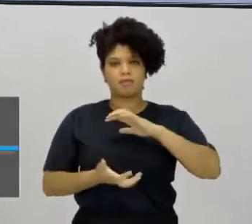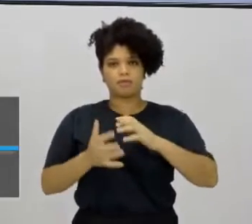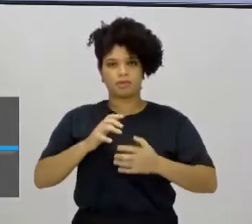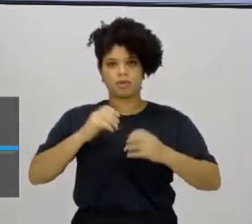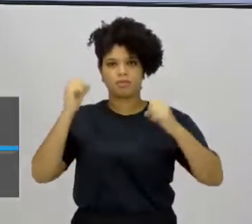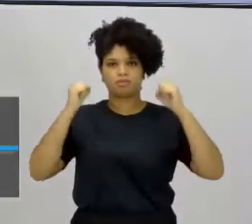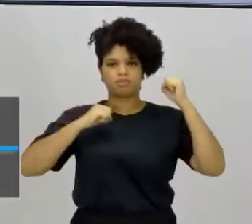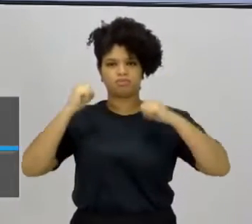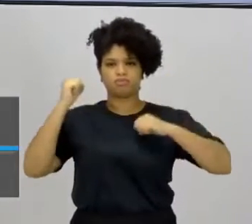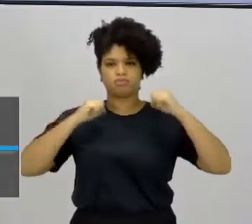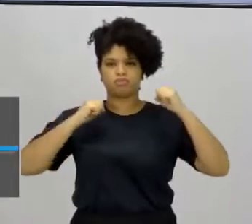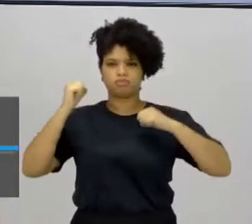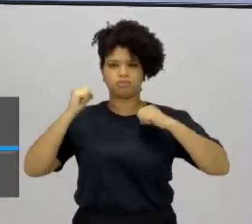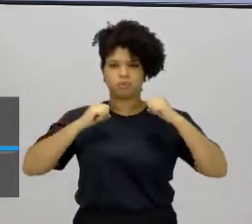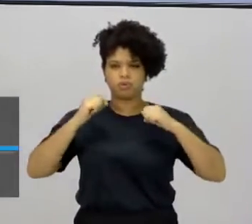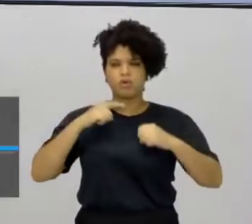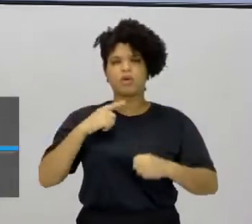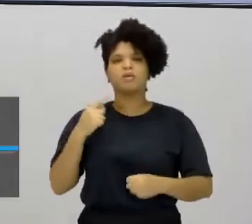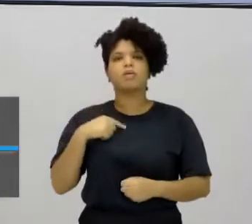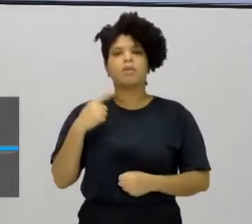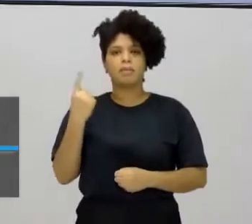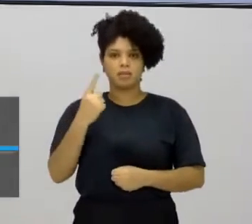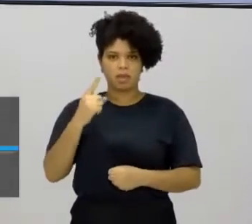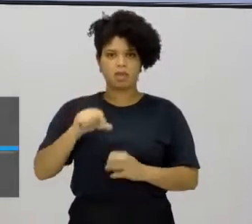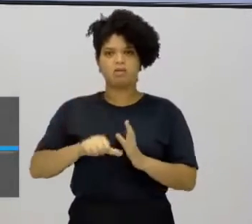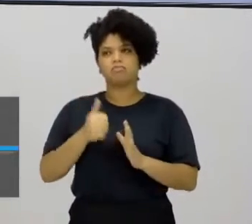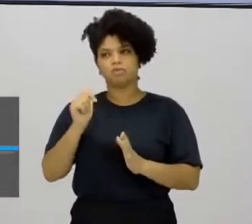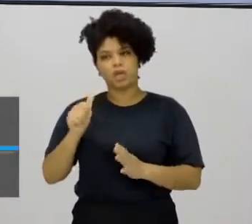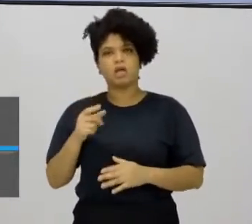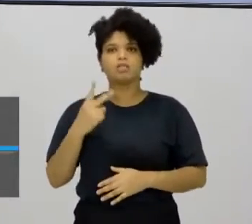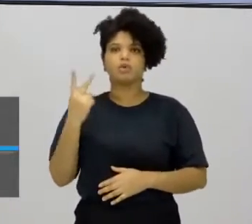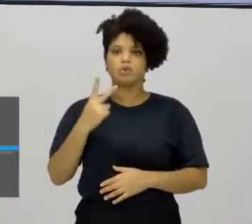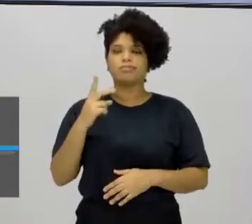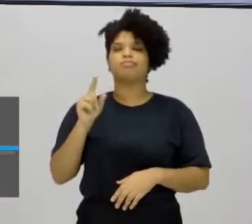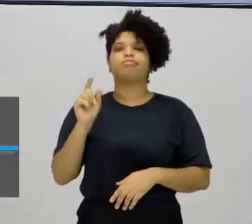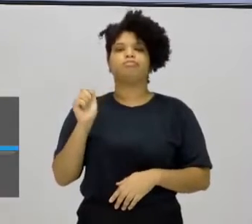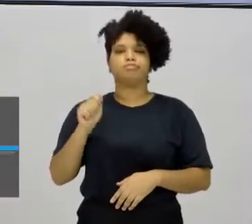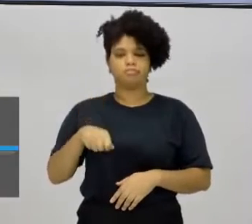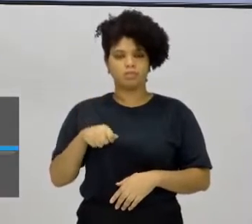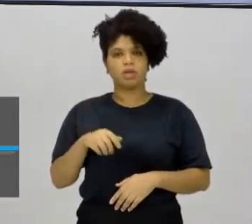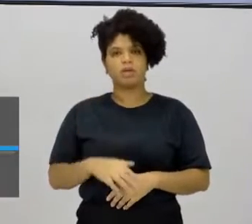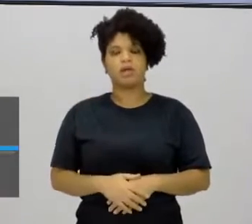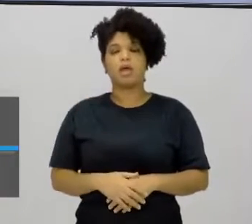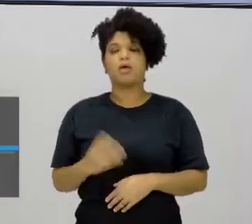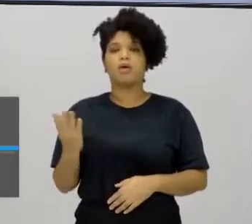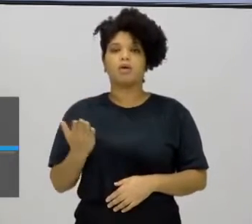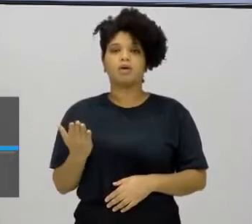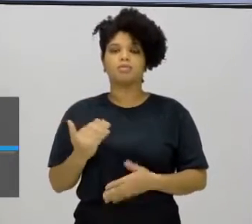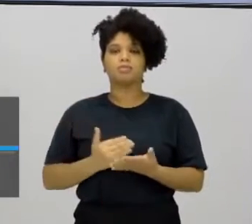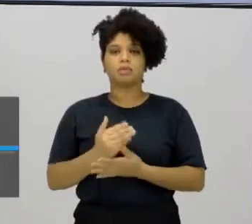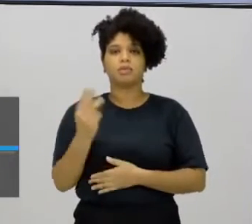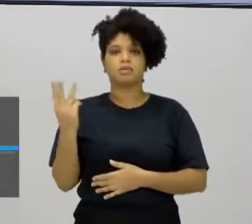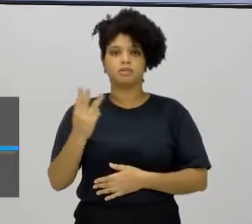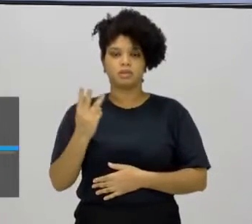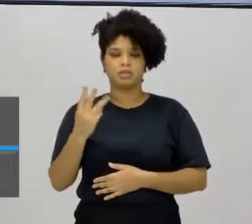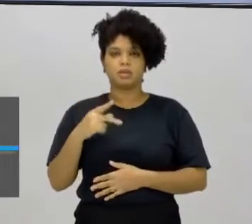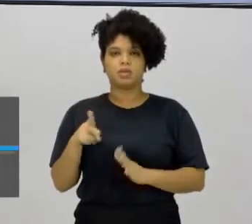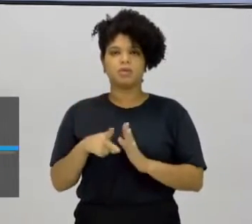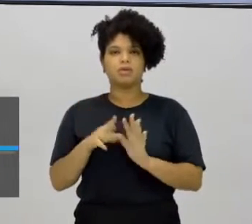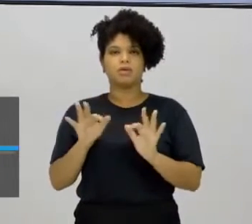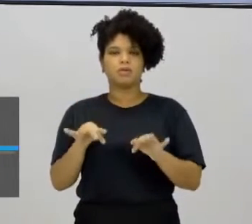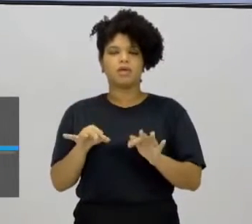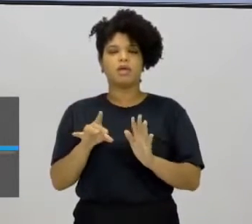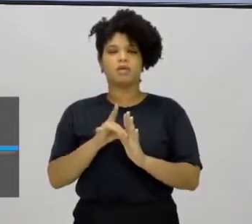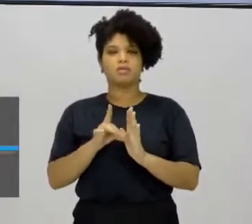primeira Revolução Industrial, passamos pela segunda Revolução Industrial, entra aí a terceira Revolução Industrial no final